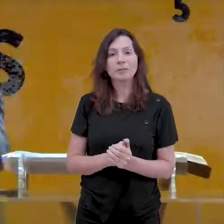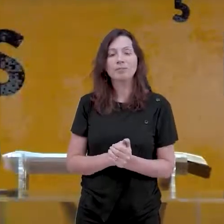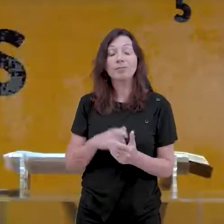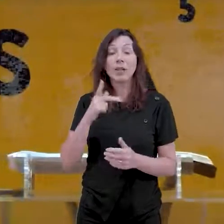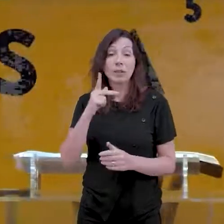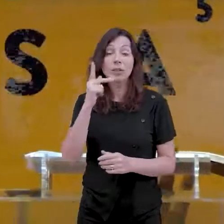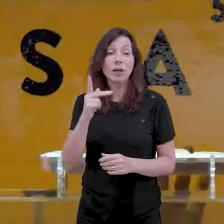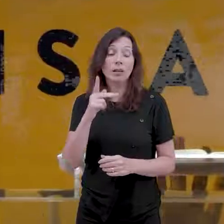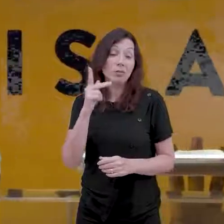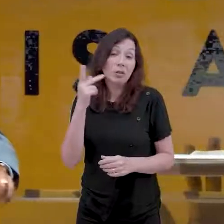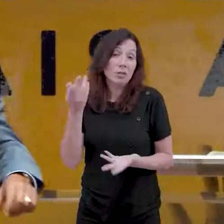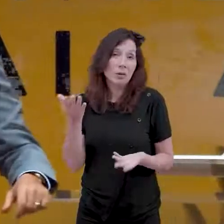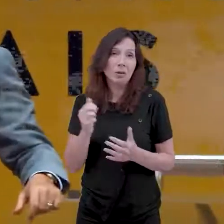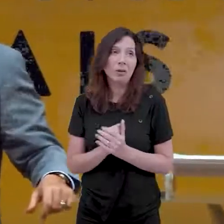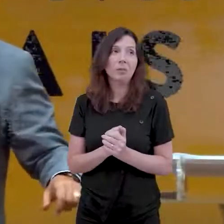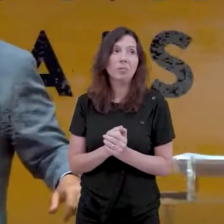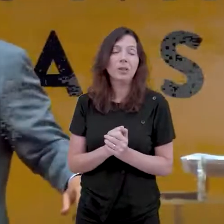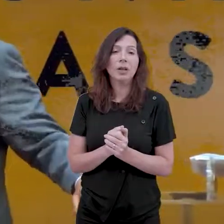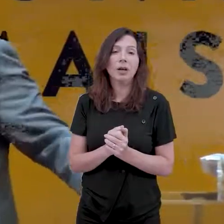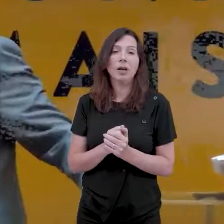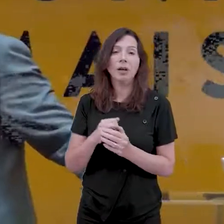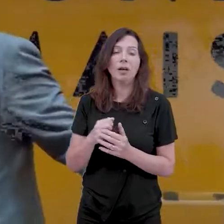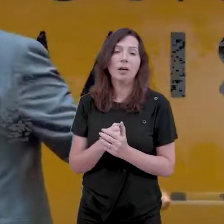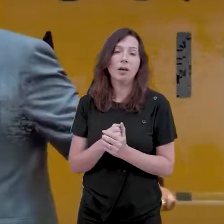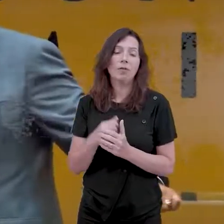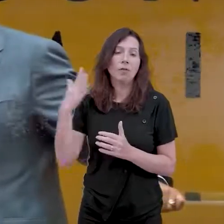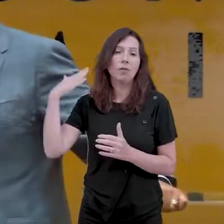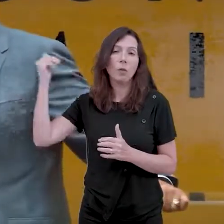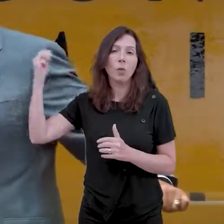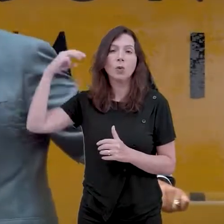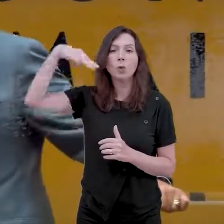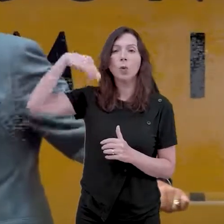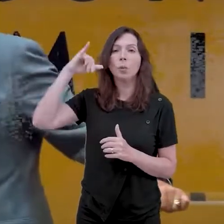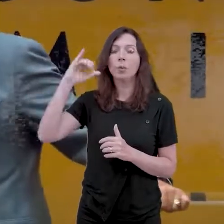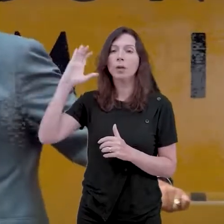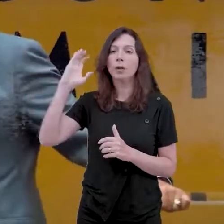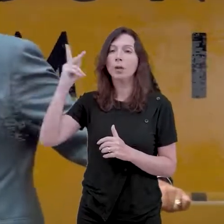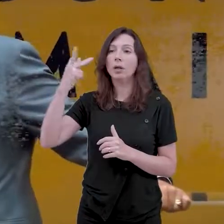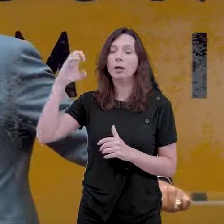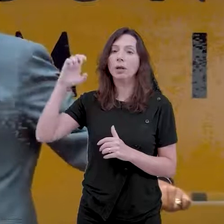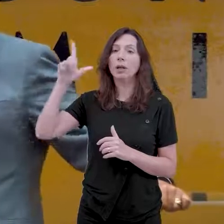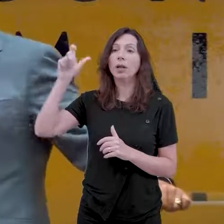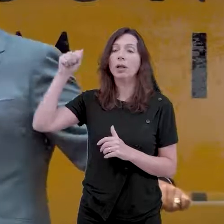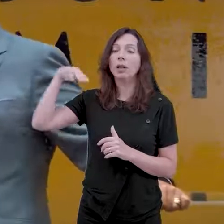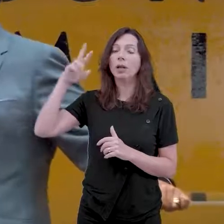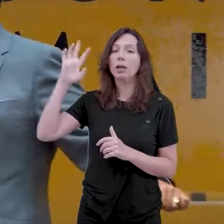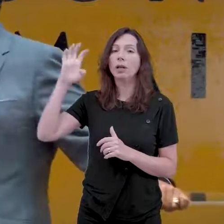concluiu 14. A vida inteira. Deus não é assim. O que Deus começou na sua vida, Ele vai